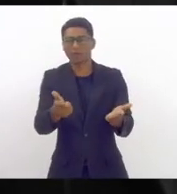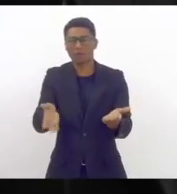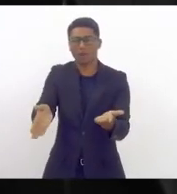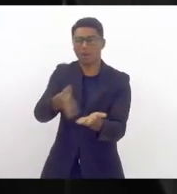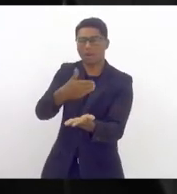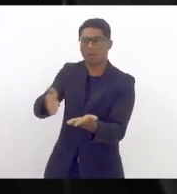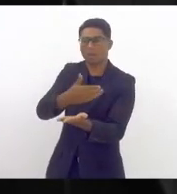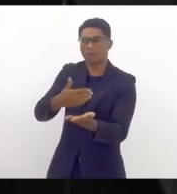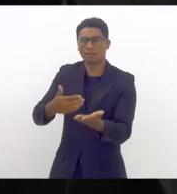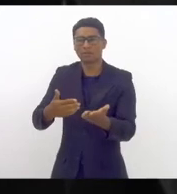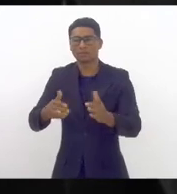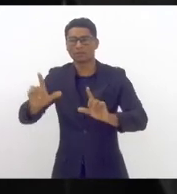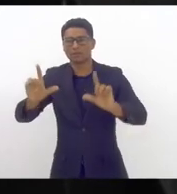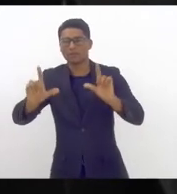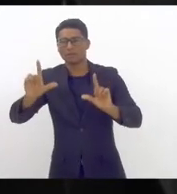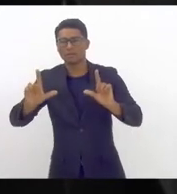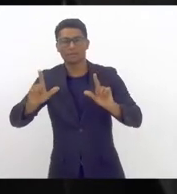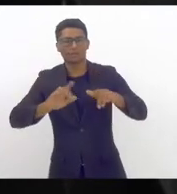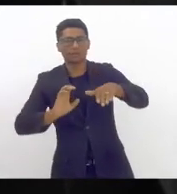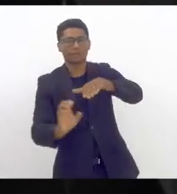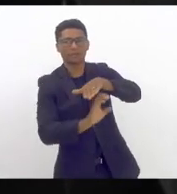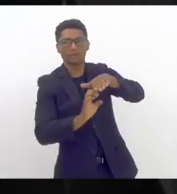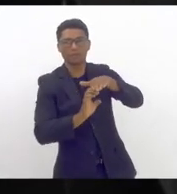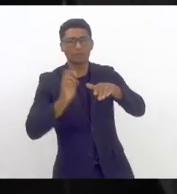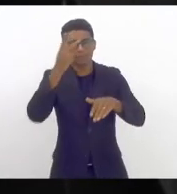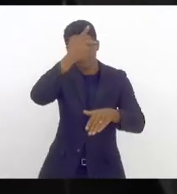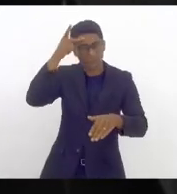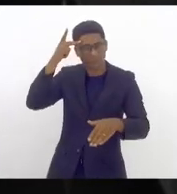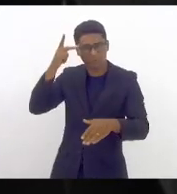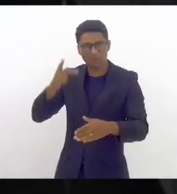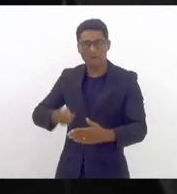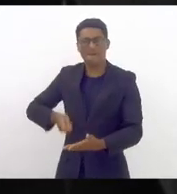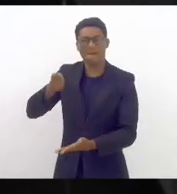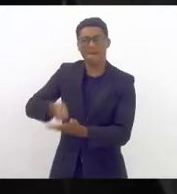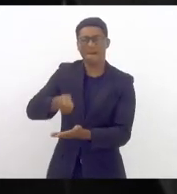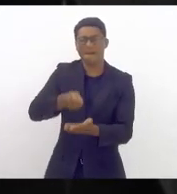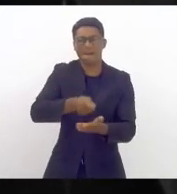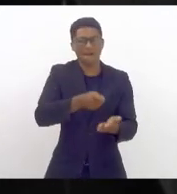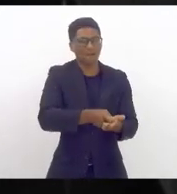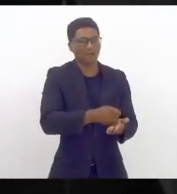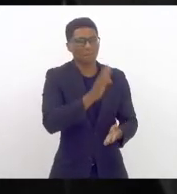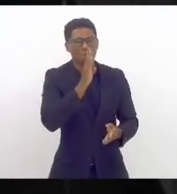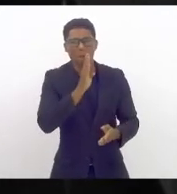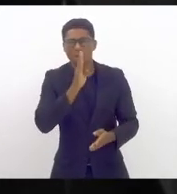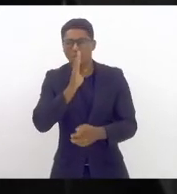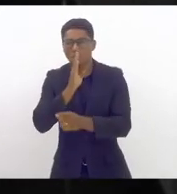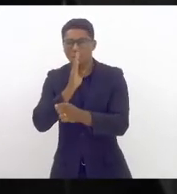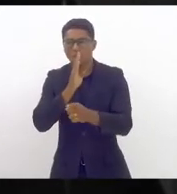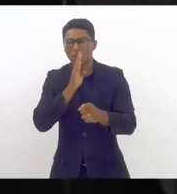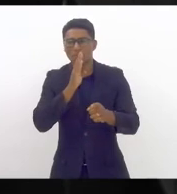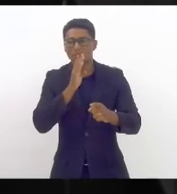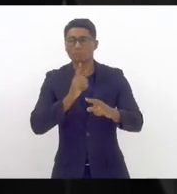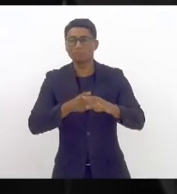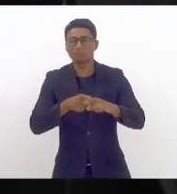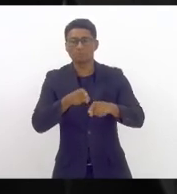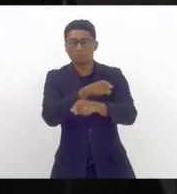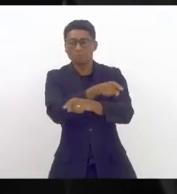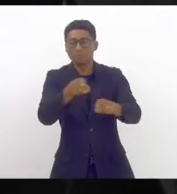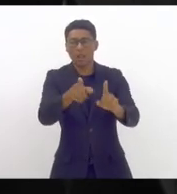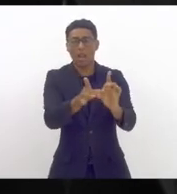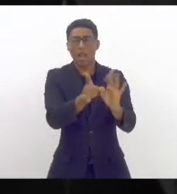programas empresas e pessoas que não se dobram diante da perda de